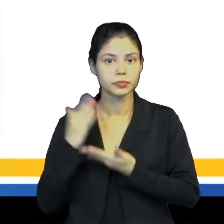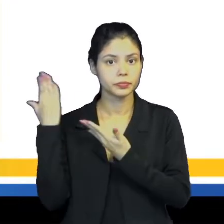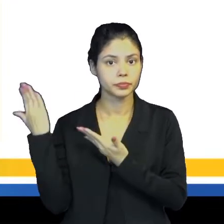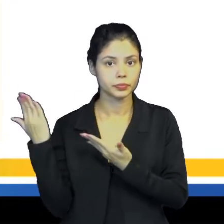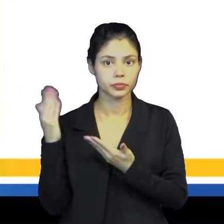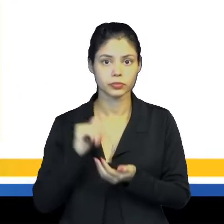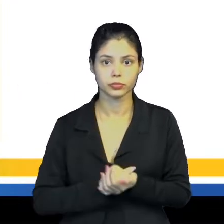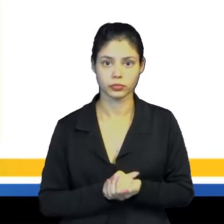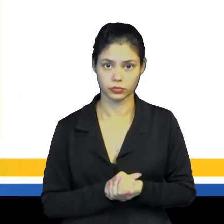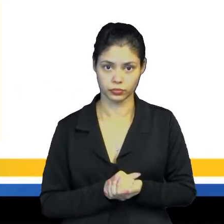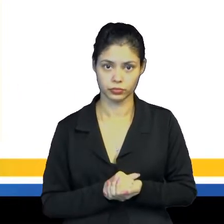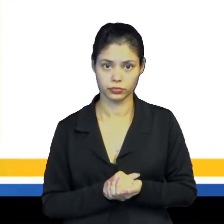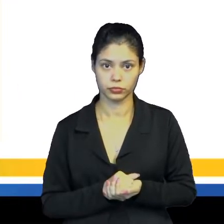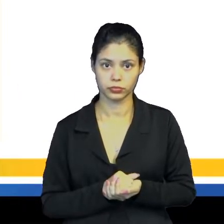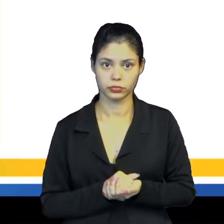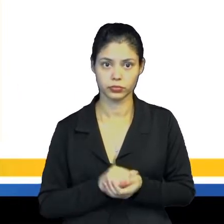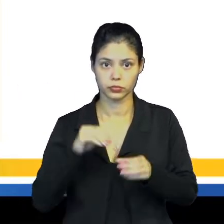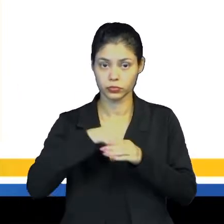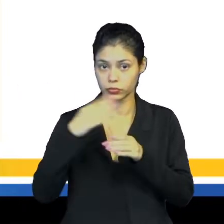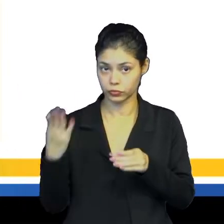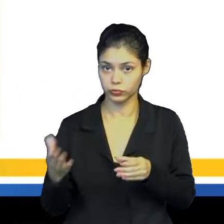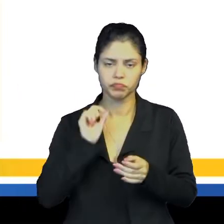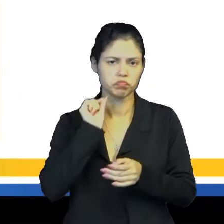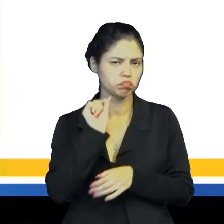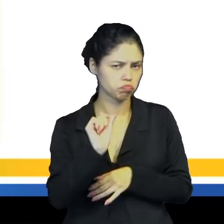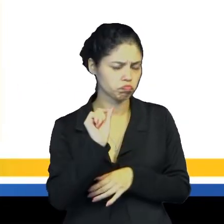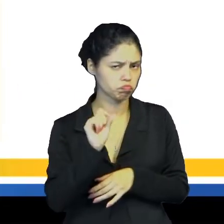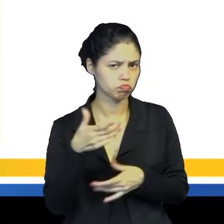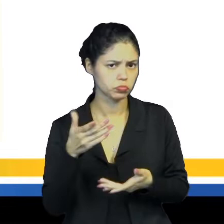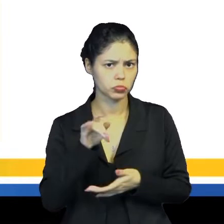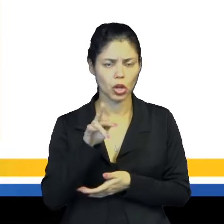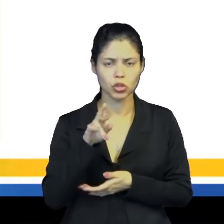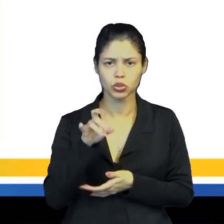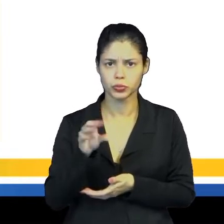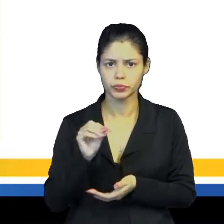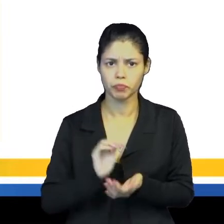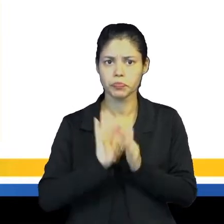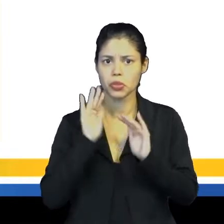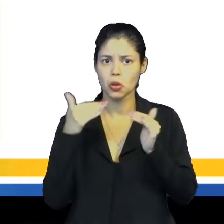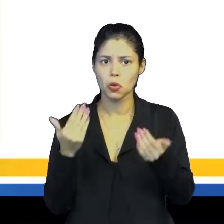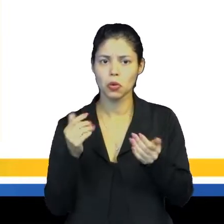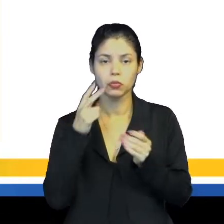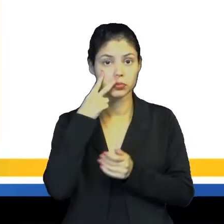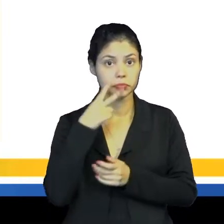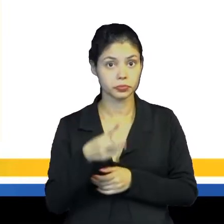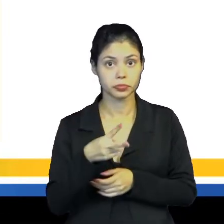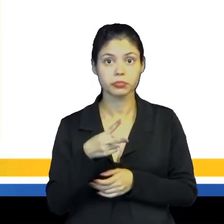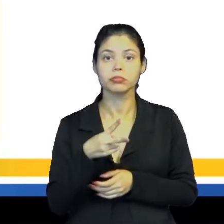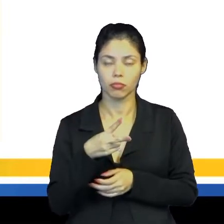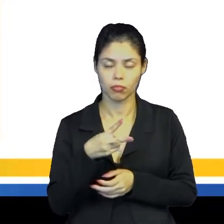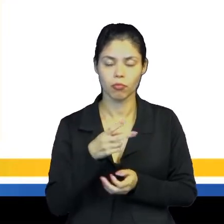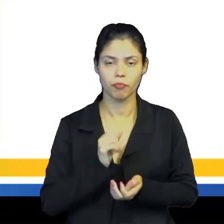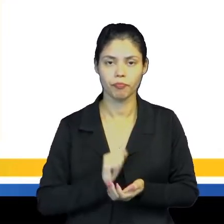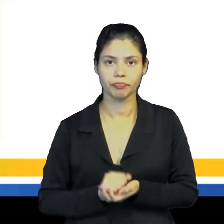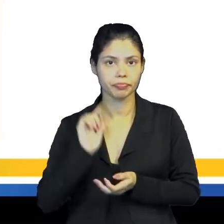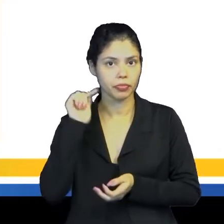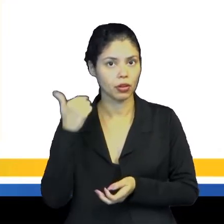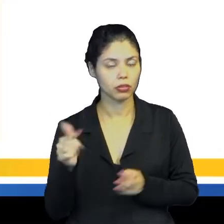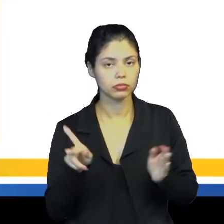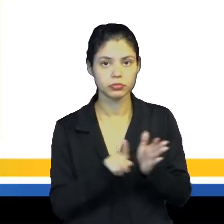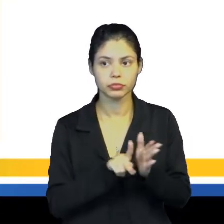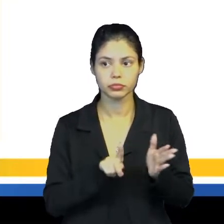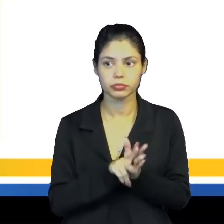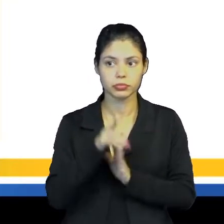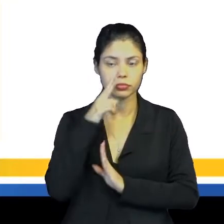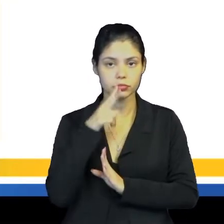Vamos falar agora primeiro dos órgãos externos. O que são órgãos externos? Ou é o órgão que você vê externamente? É aquilo então que